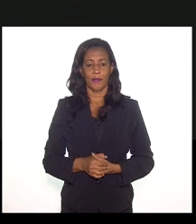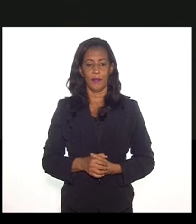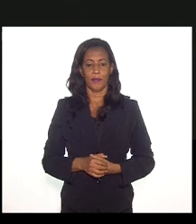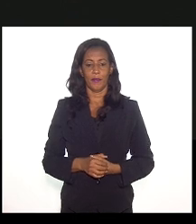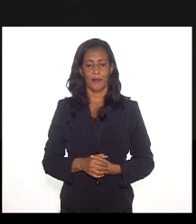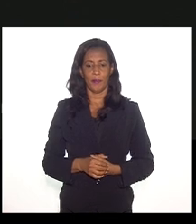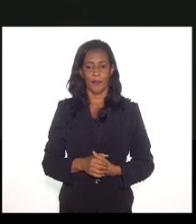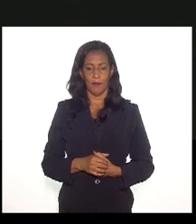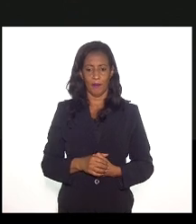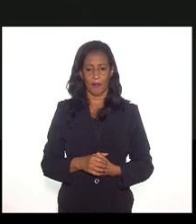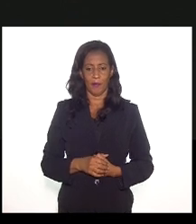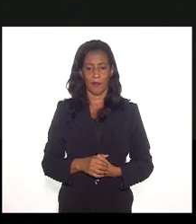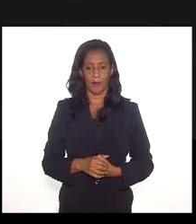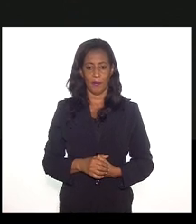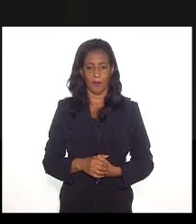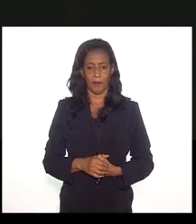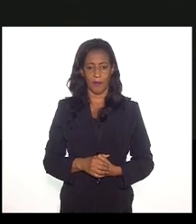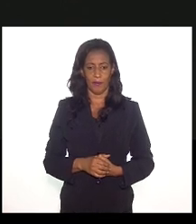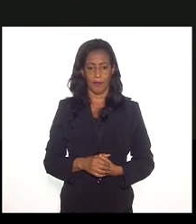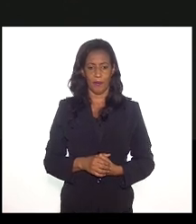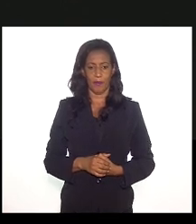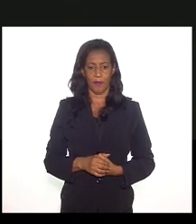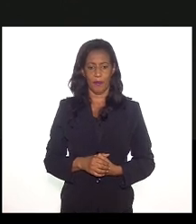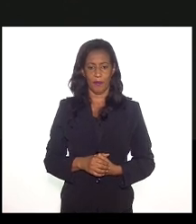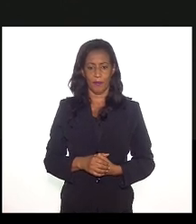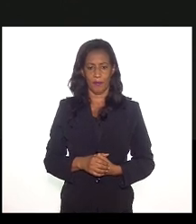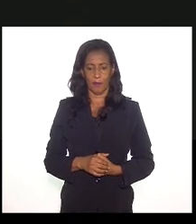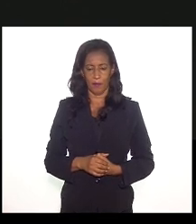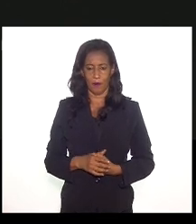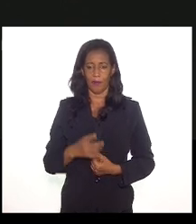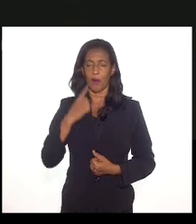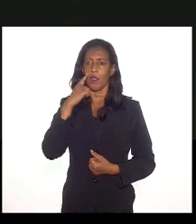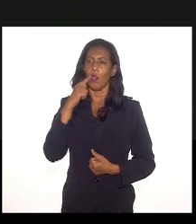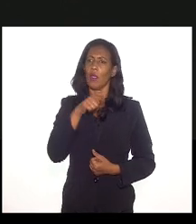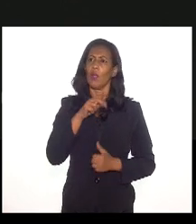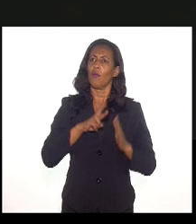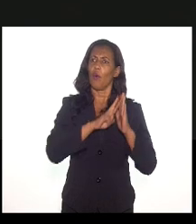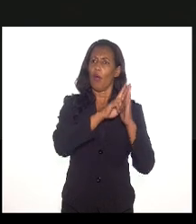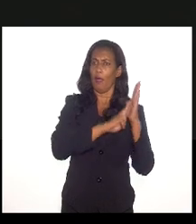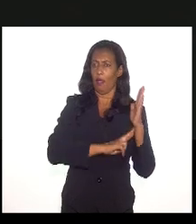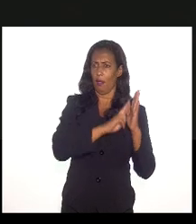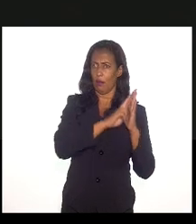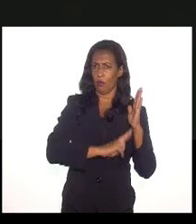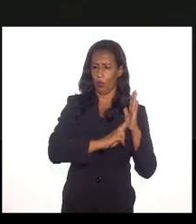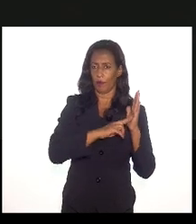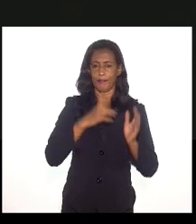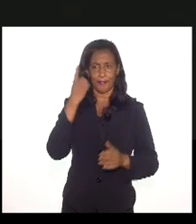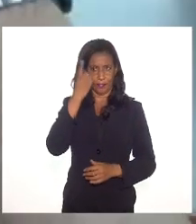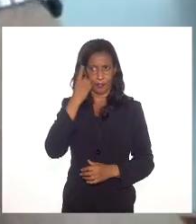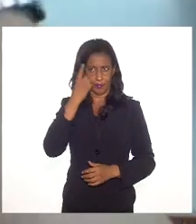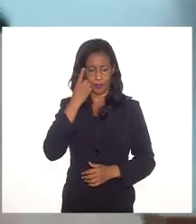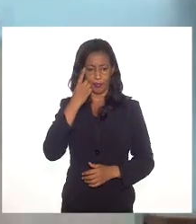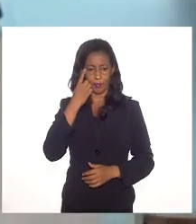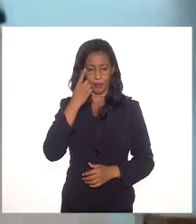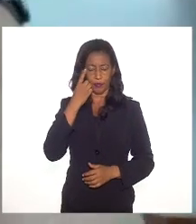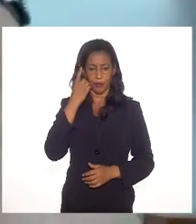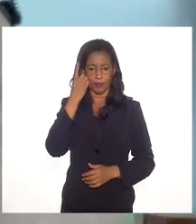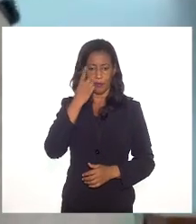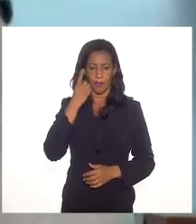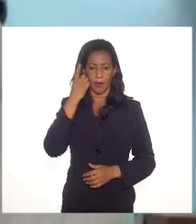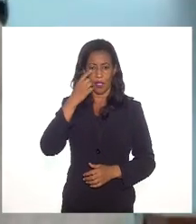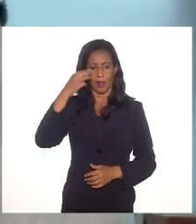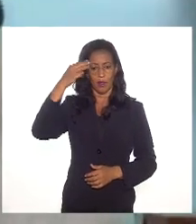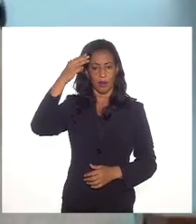Deputado Márcio, sugestão... pela ordem. Eu digo que foi o relator. Deputado Márcio. Deputado